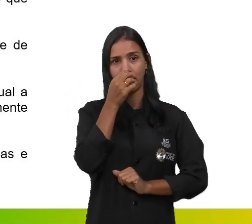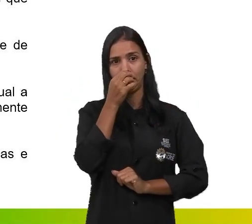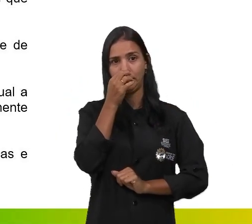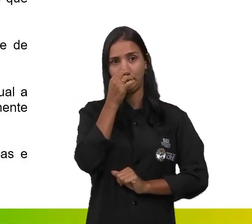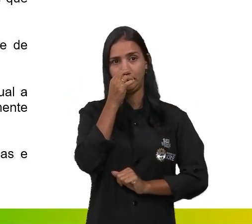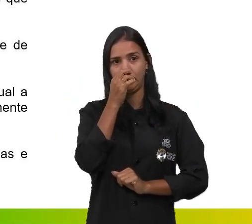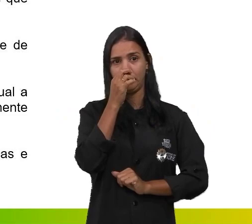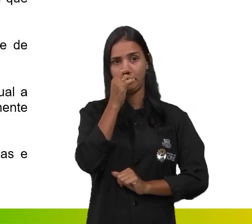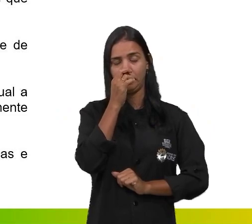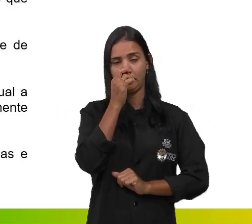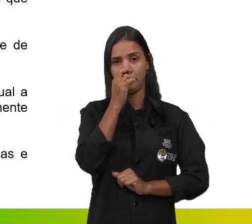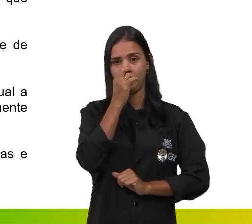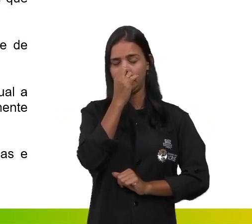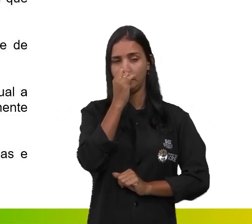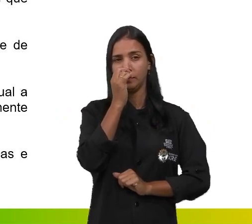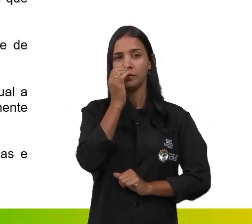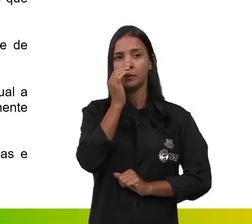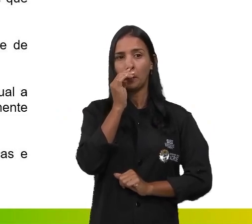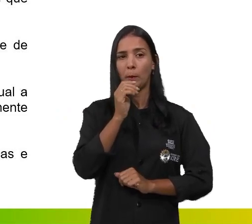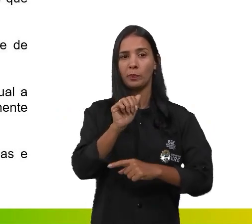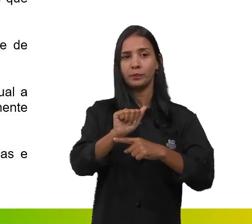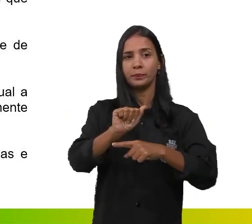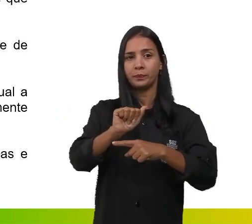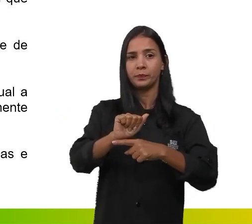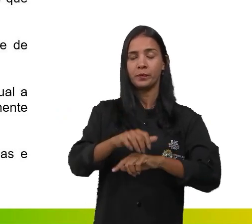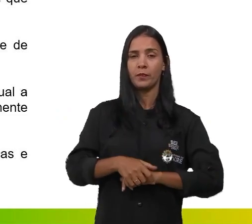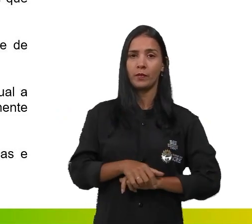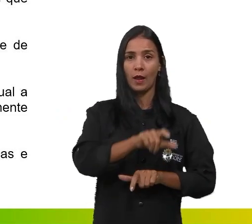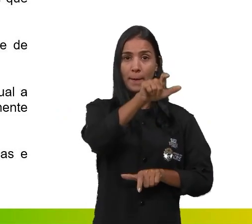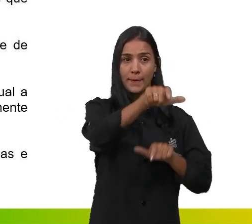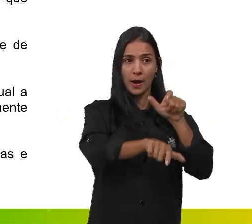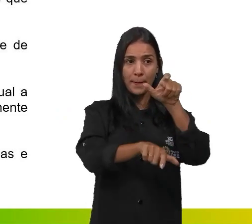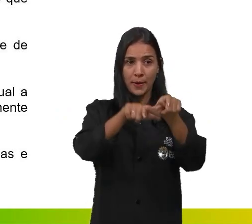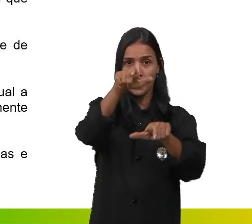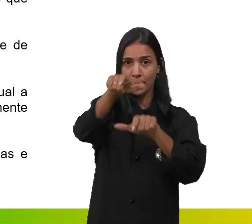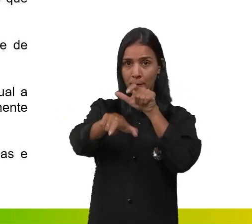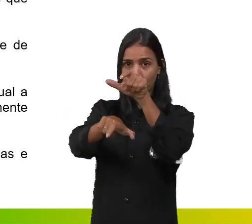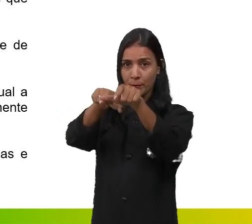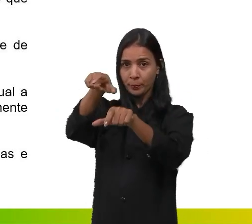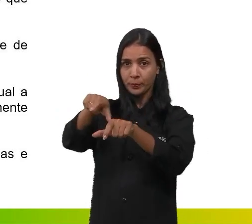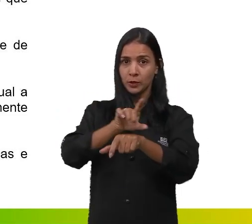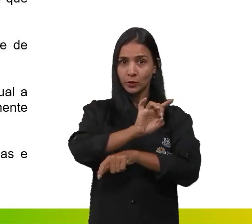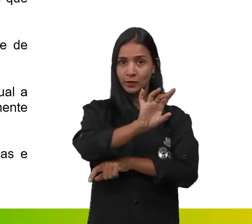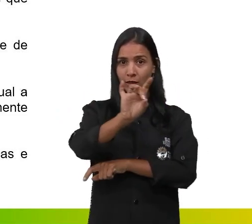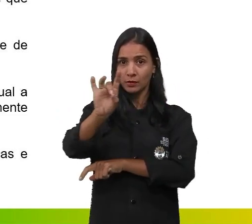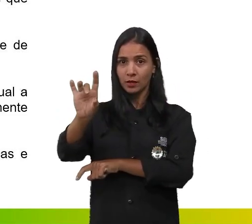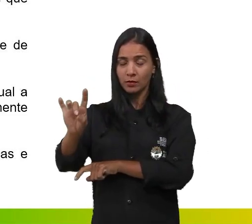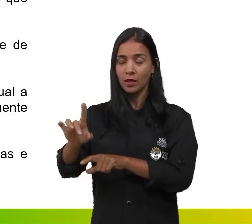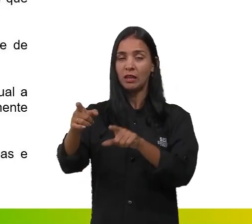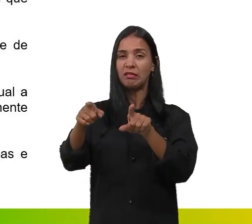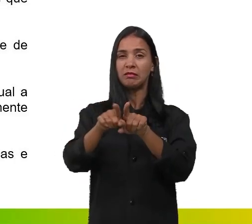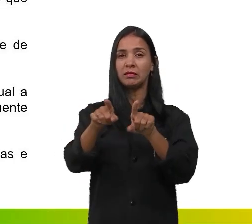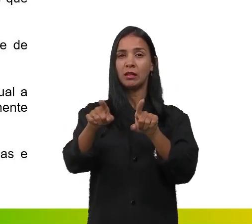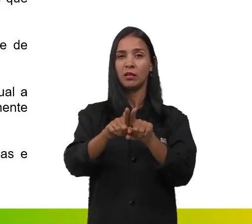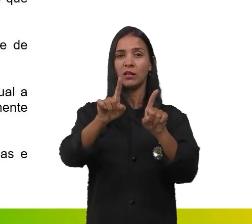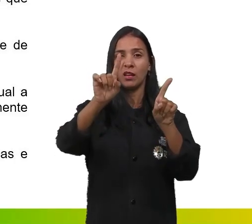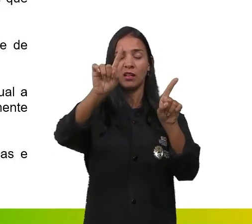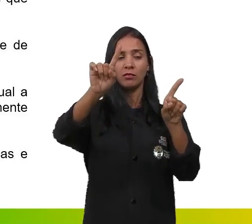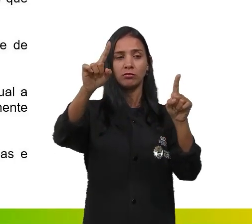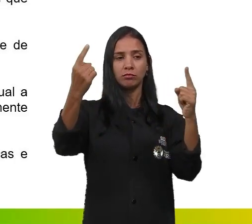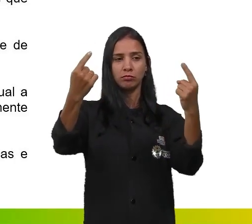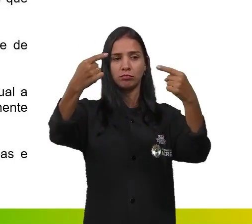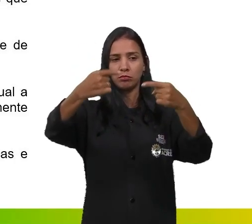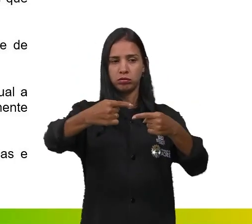Bom, letra A. A alteridade, ao se opor à ideia de identidade, sugere que as